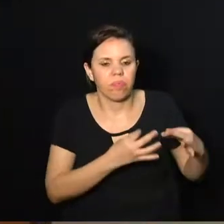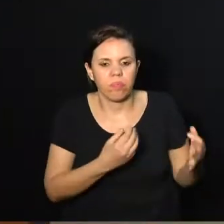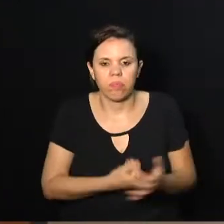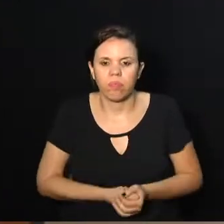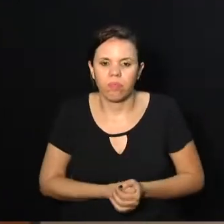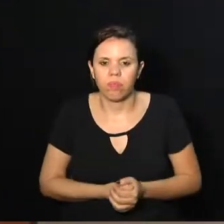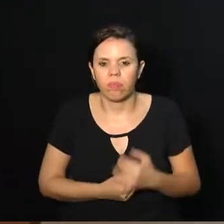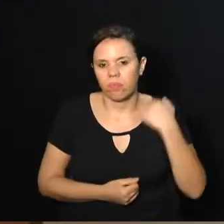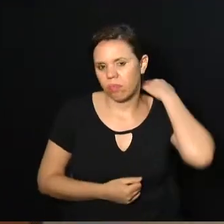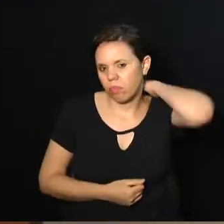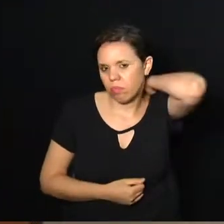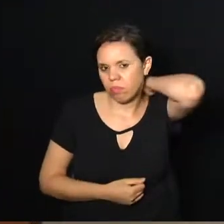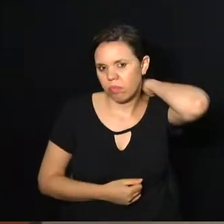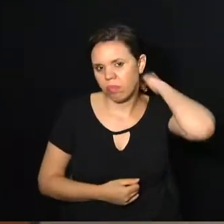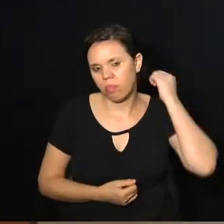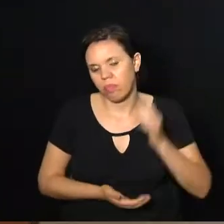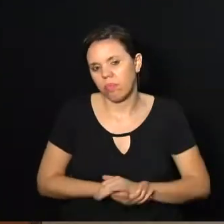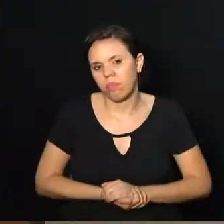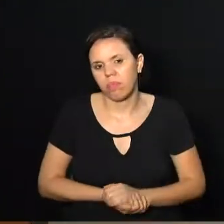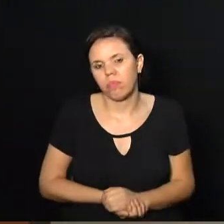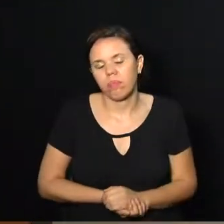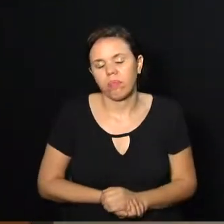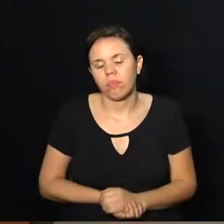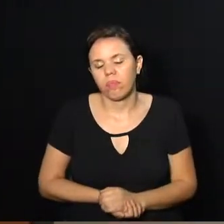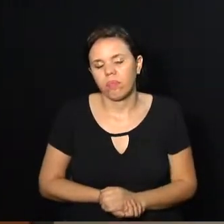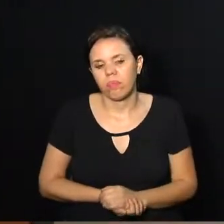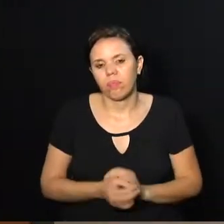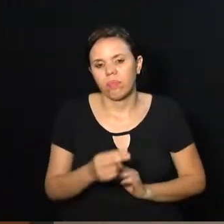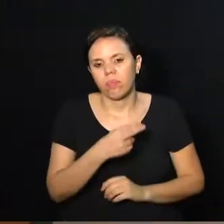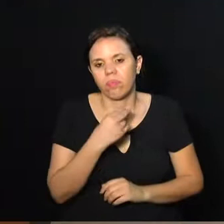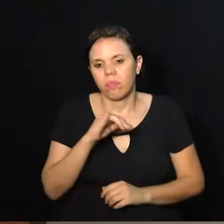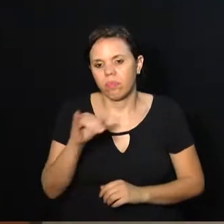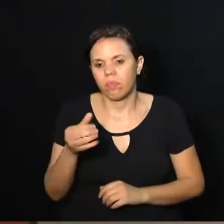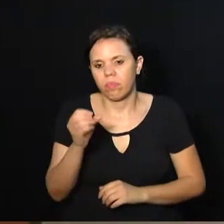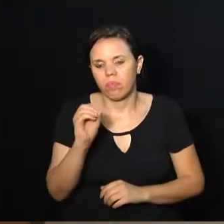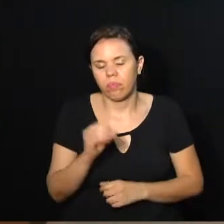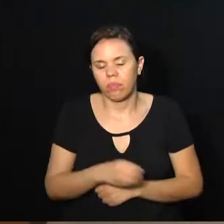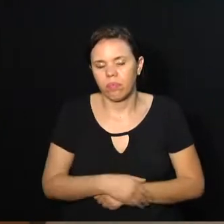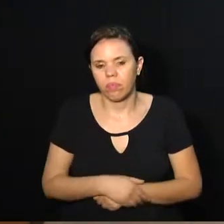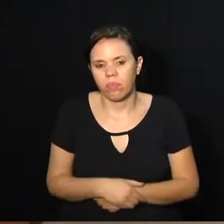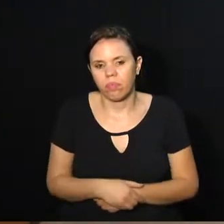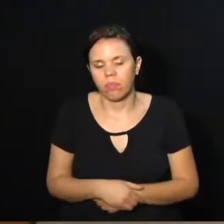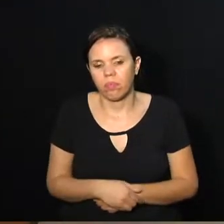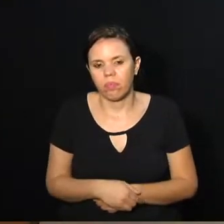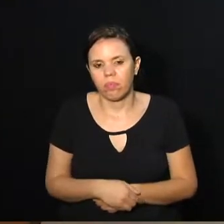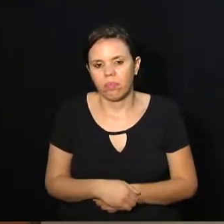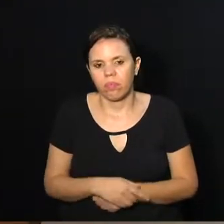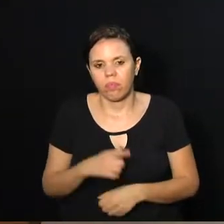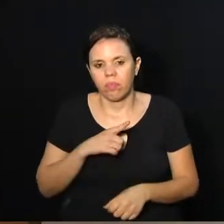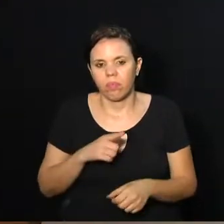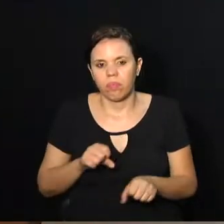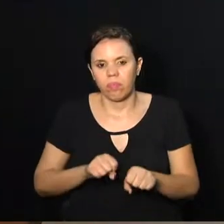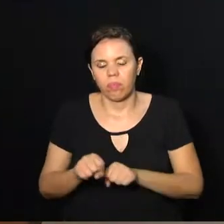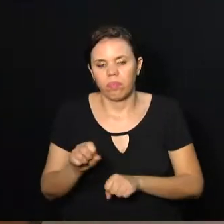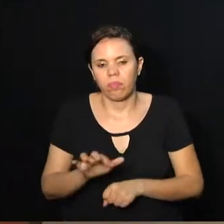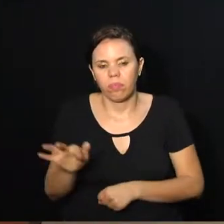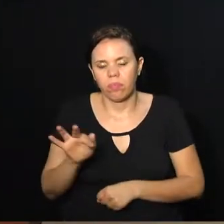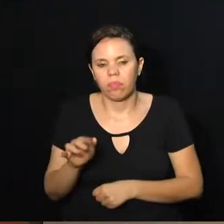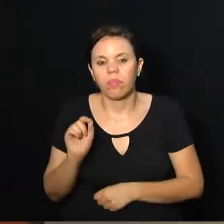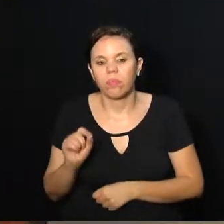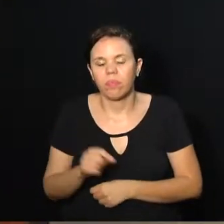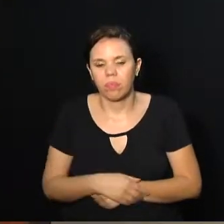não... Pois não, senhor. Meu nome é João Pedro, certo? Eu tenho a formação superior completa